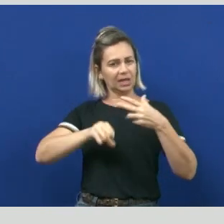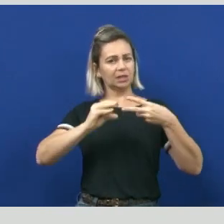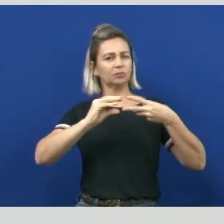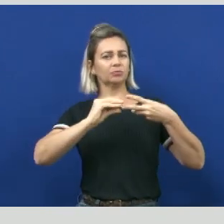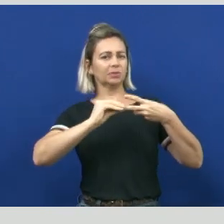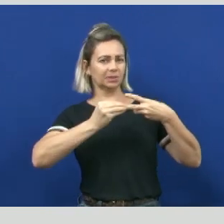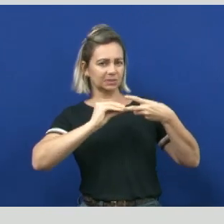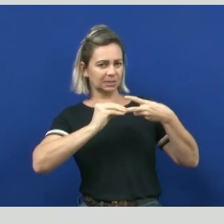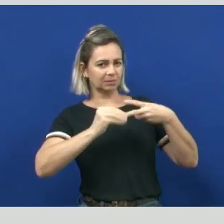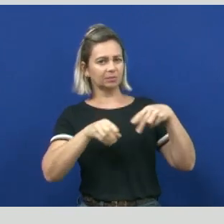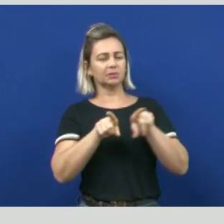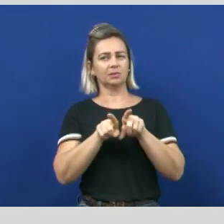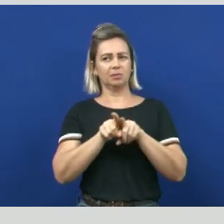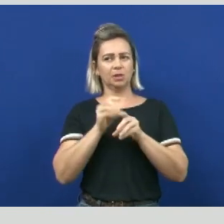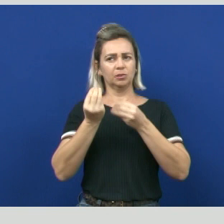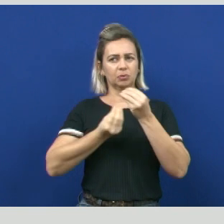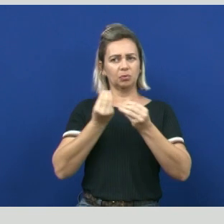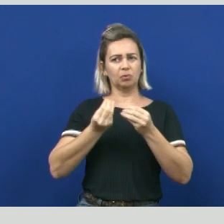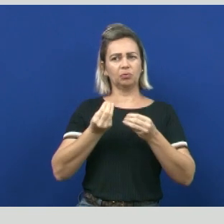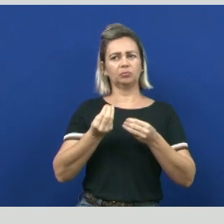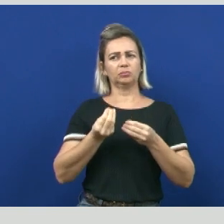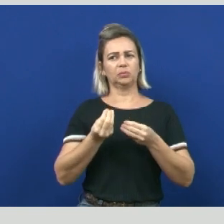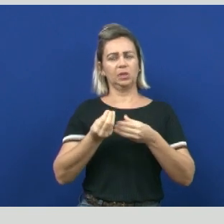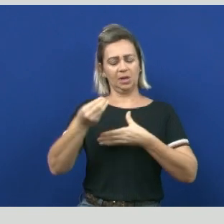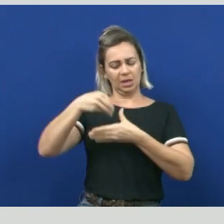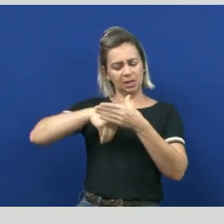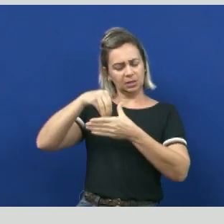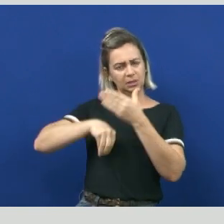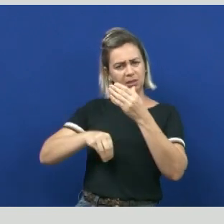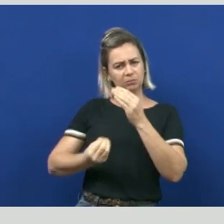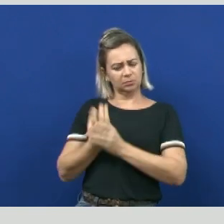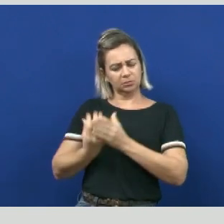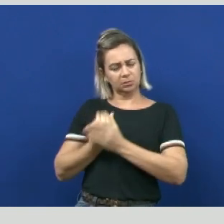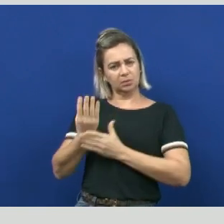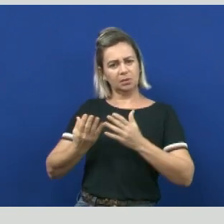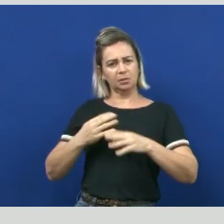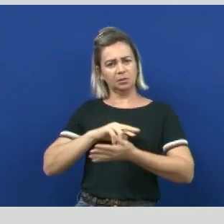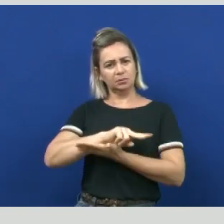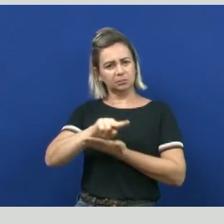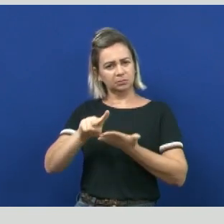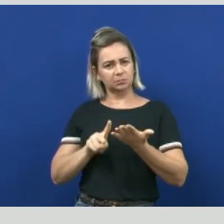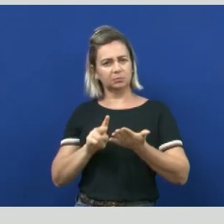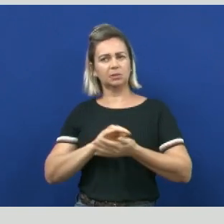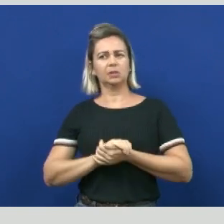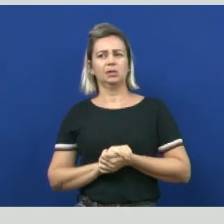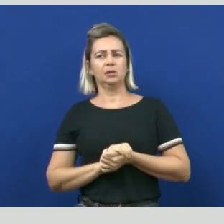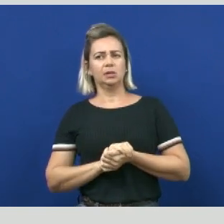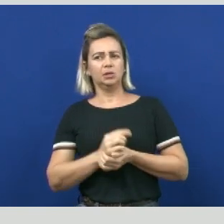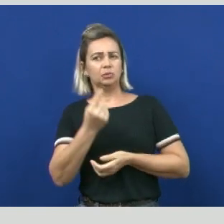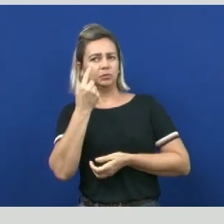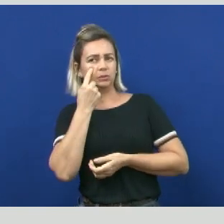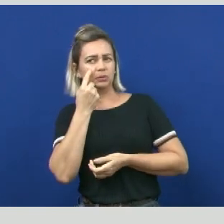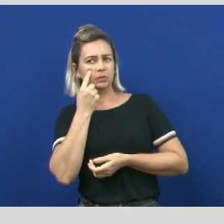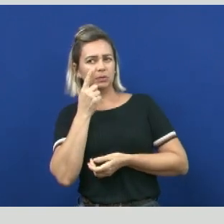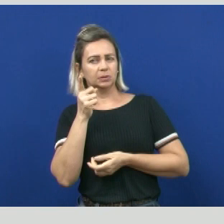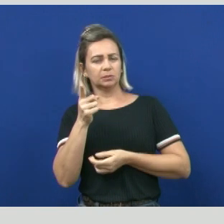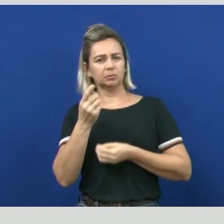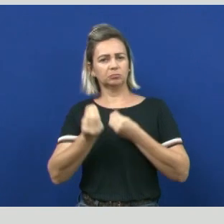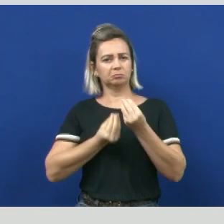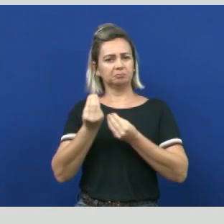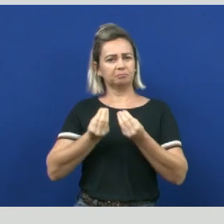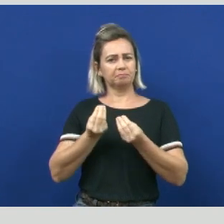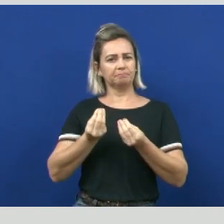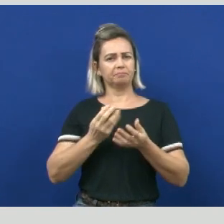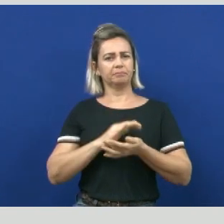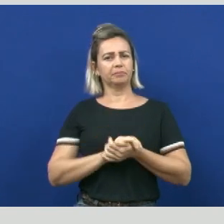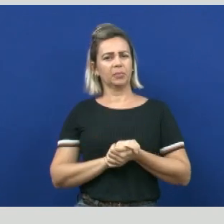você tem enzimas que catalisam processos no seu organismo, que também é um tipo de proteína. Então, basicamente, você tem